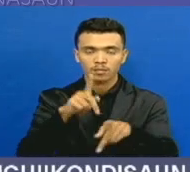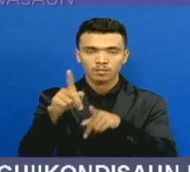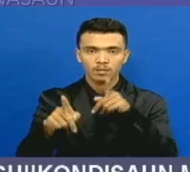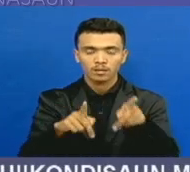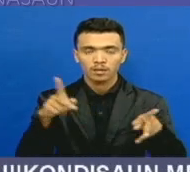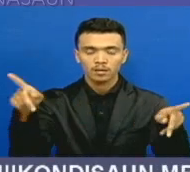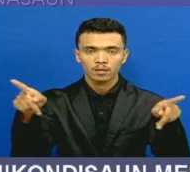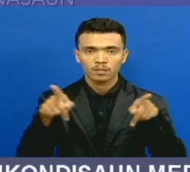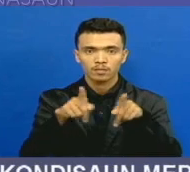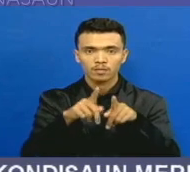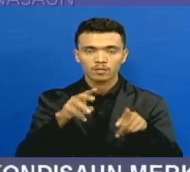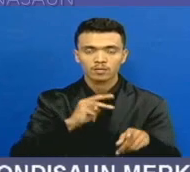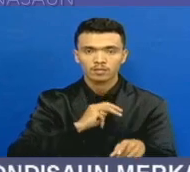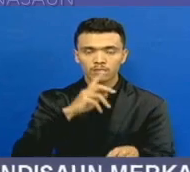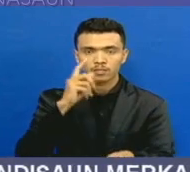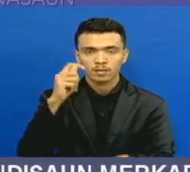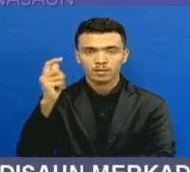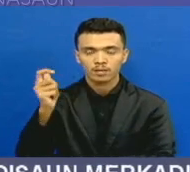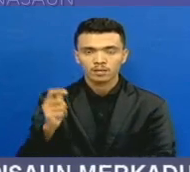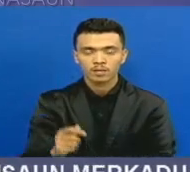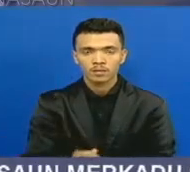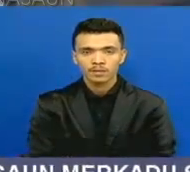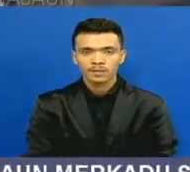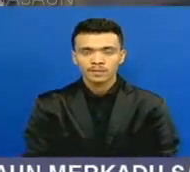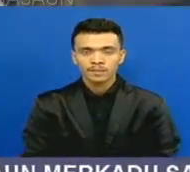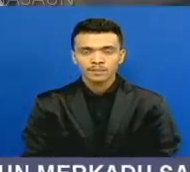ilheu, posto administrativo Manatutu.